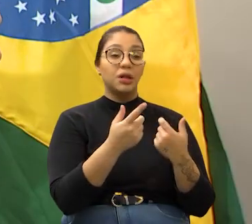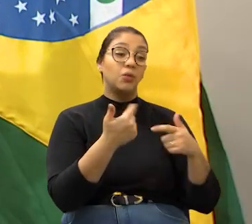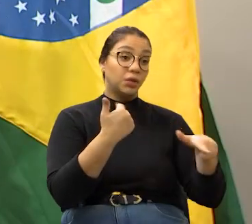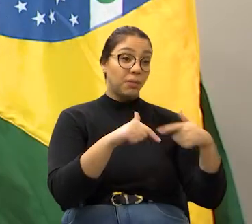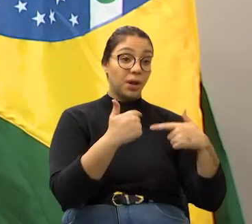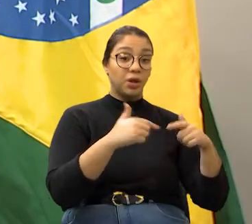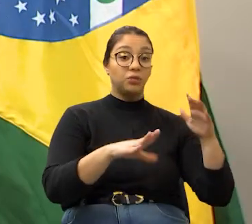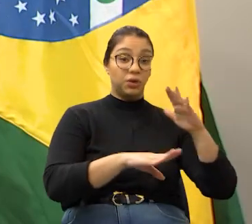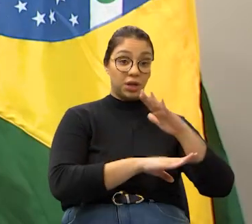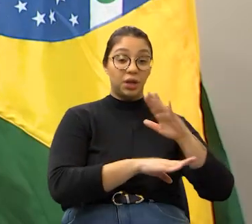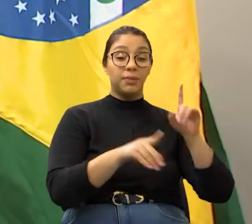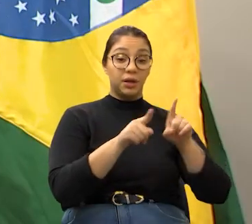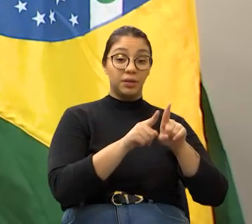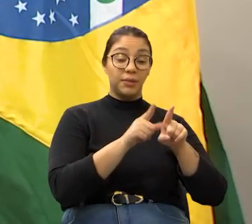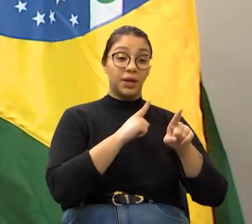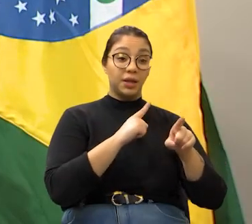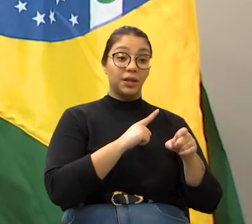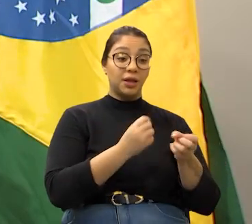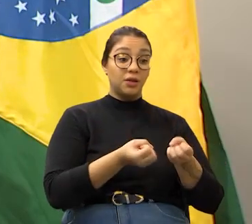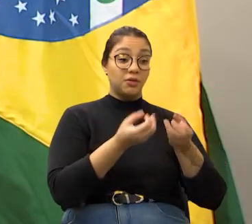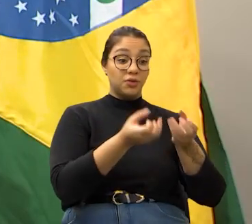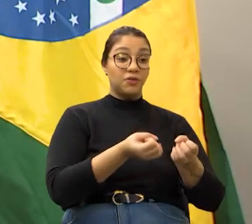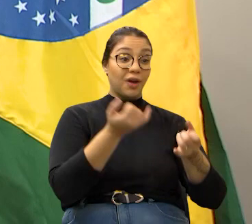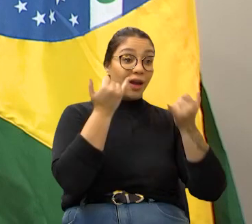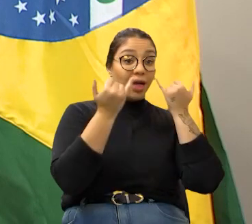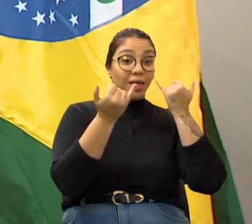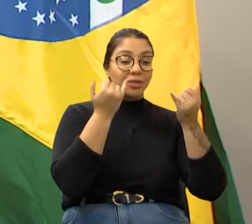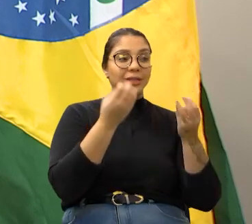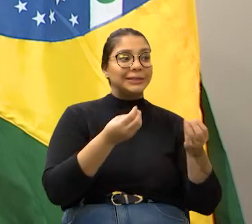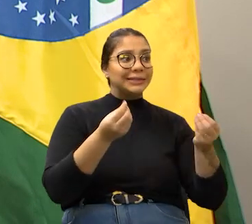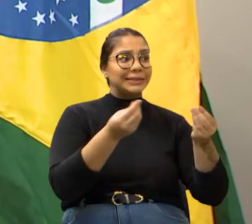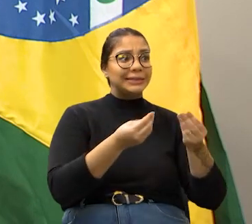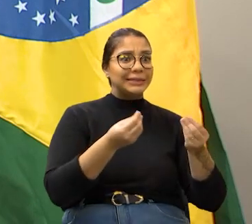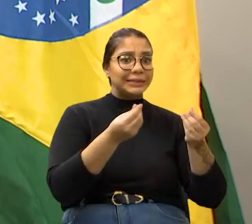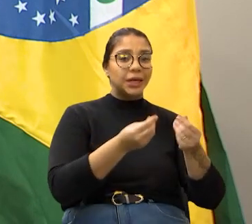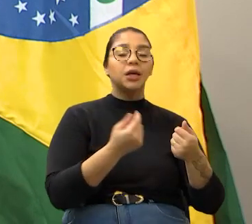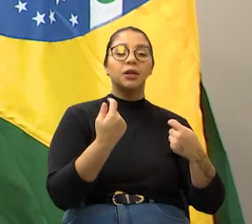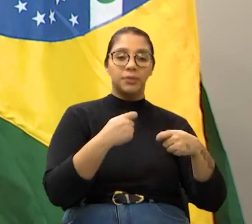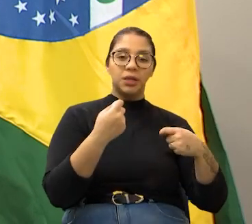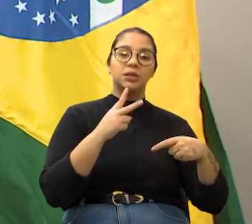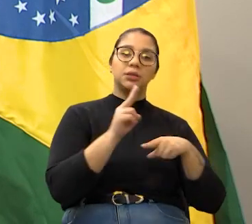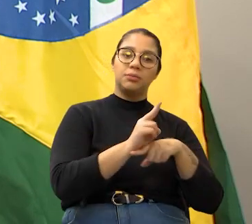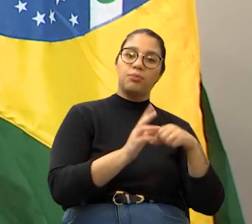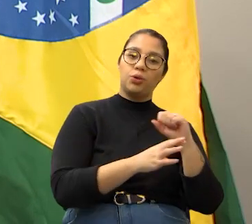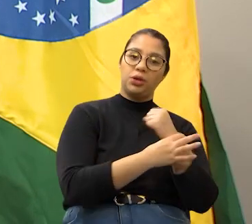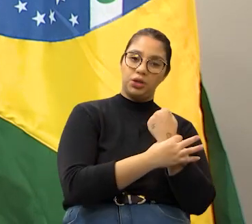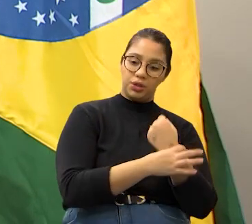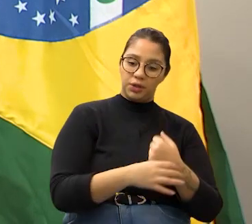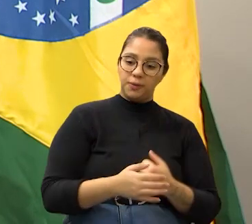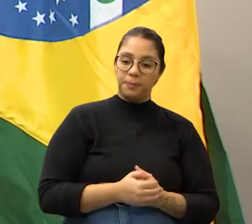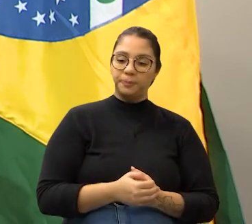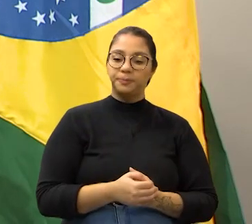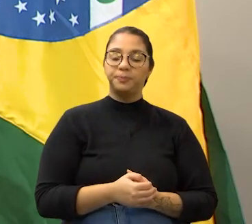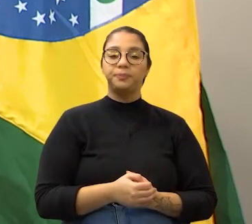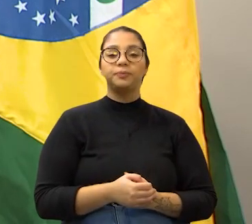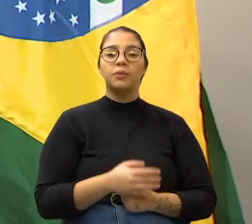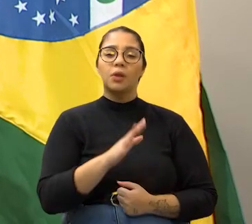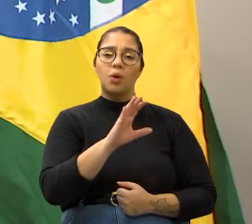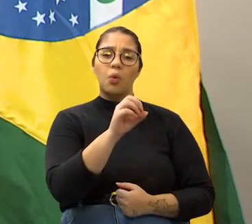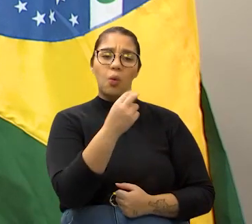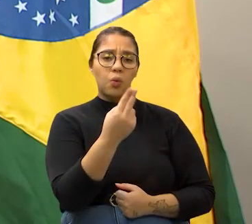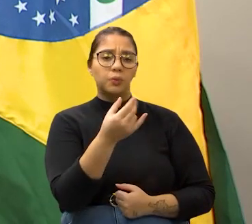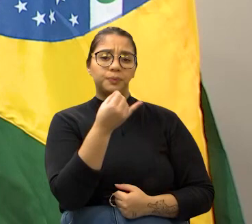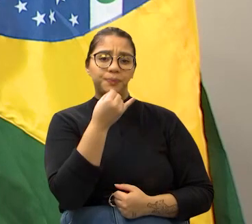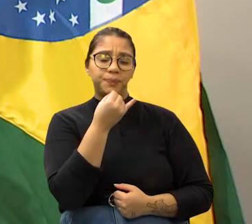como o trabalhador da Câmara também, né? Ele tem dados sensíveis que devem ser resguardados, protegidos. Então,